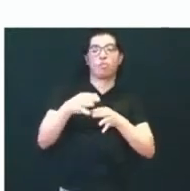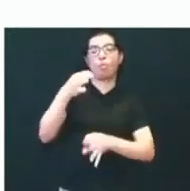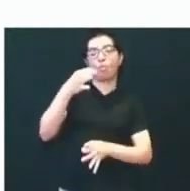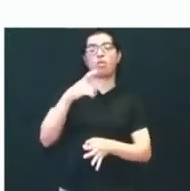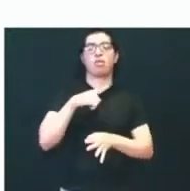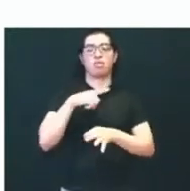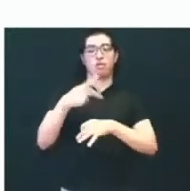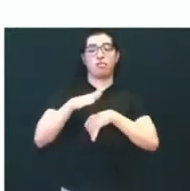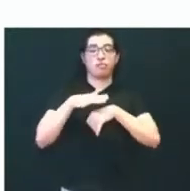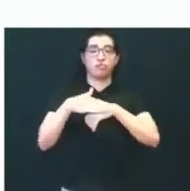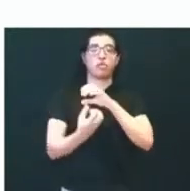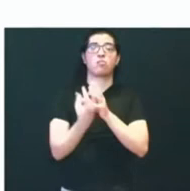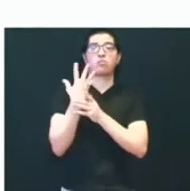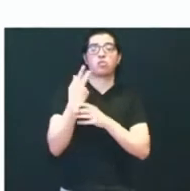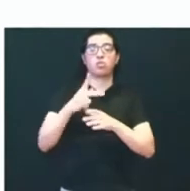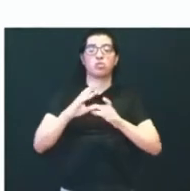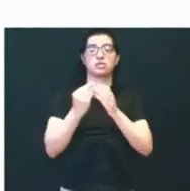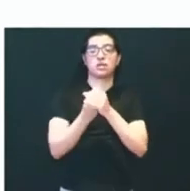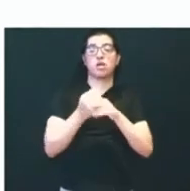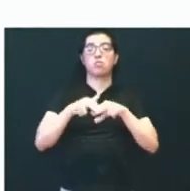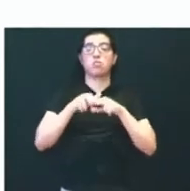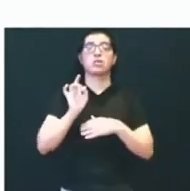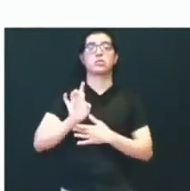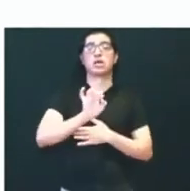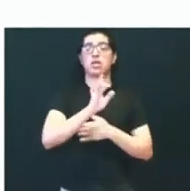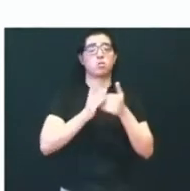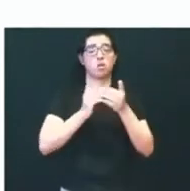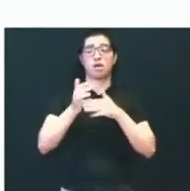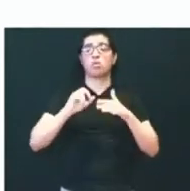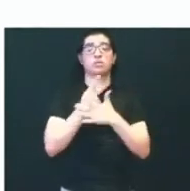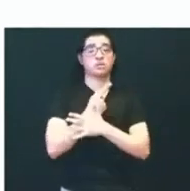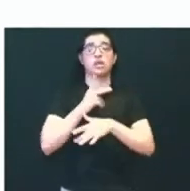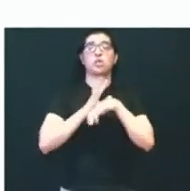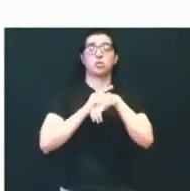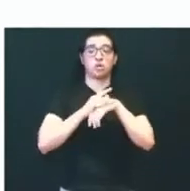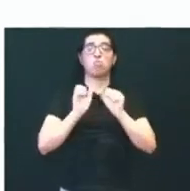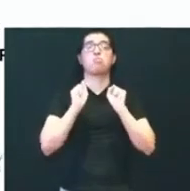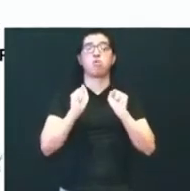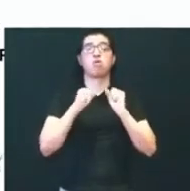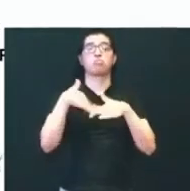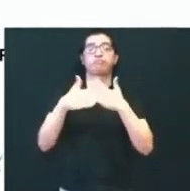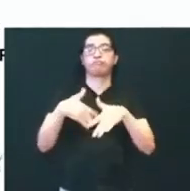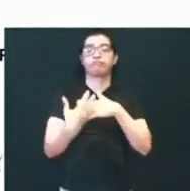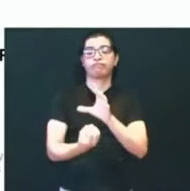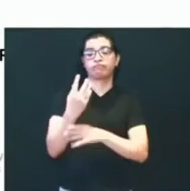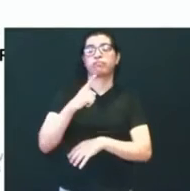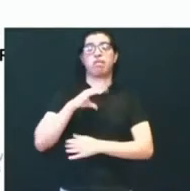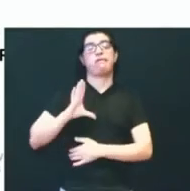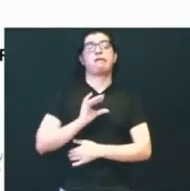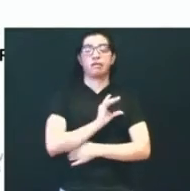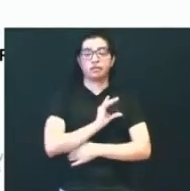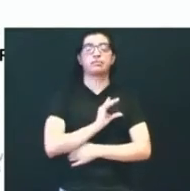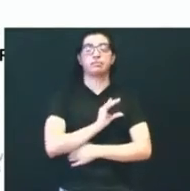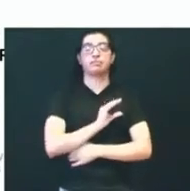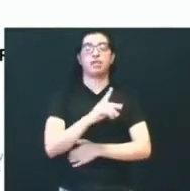células e qualquer uma dessas células pode adoecer e pode originar um câncer.